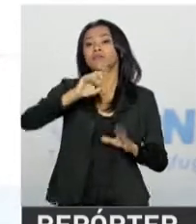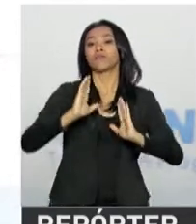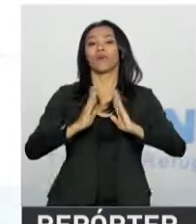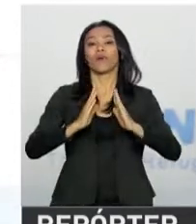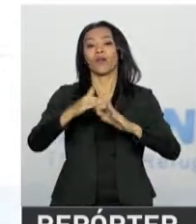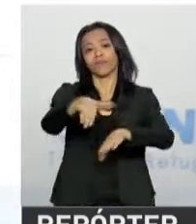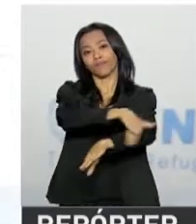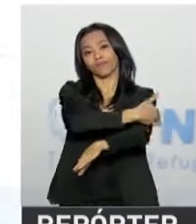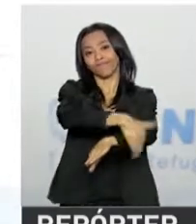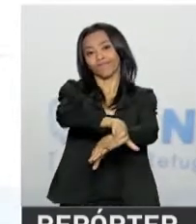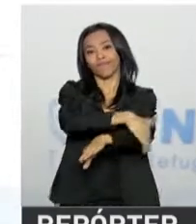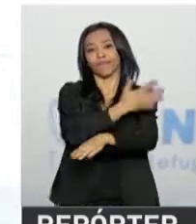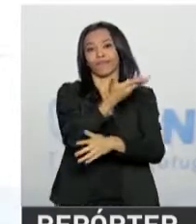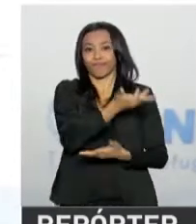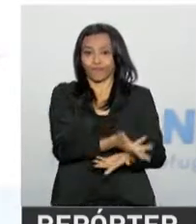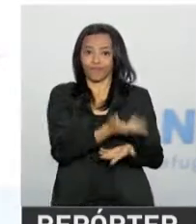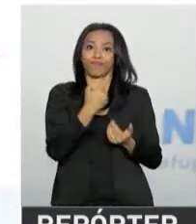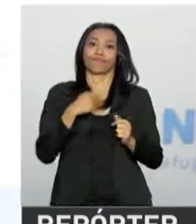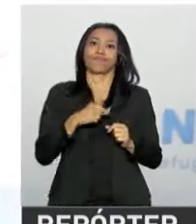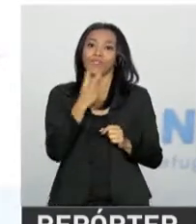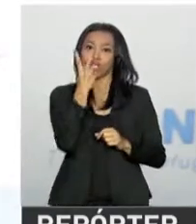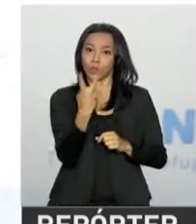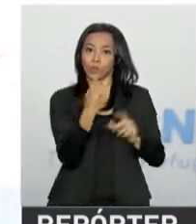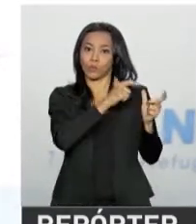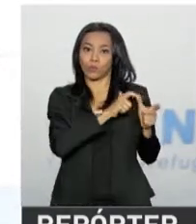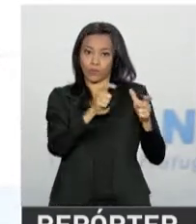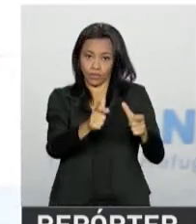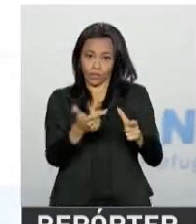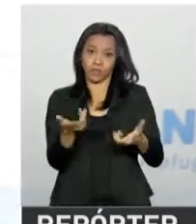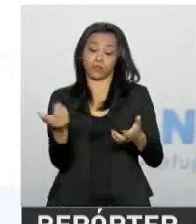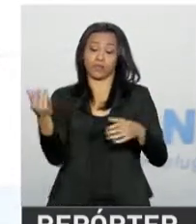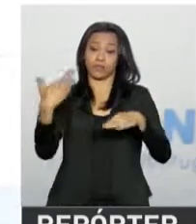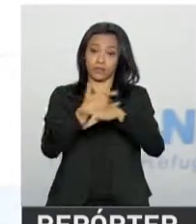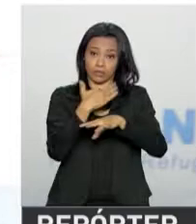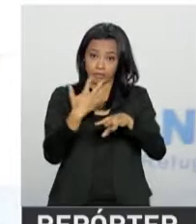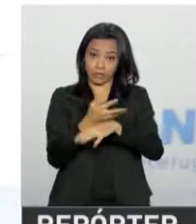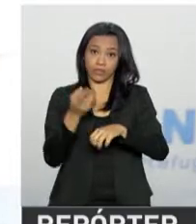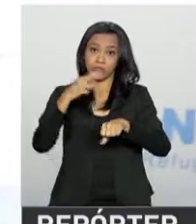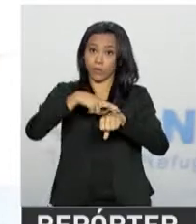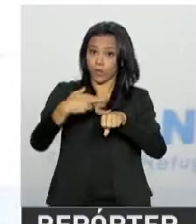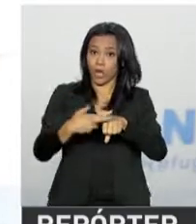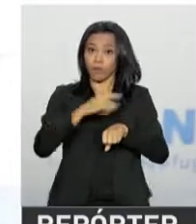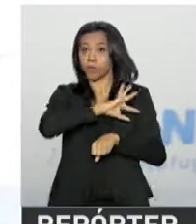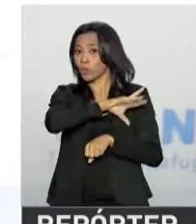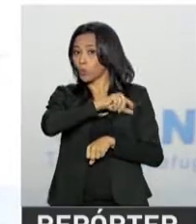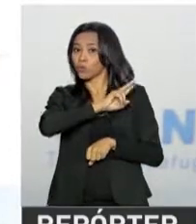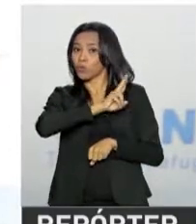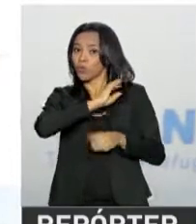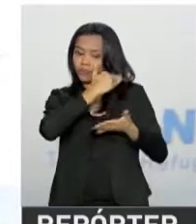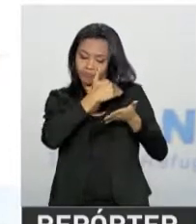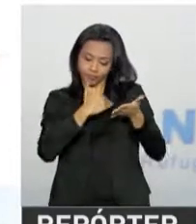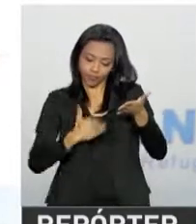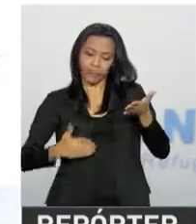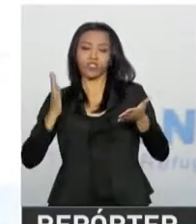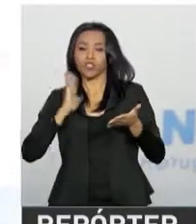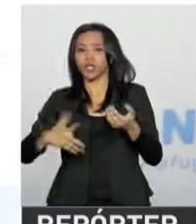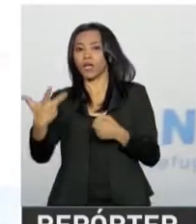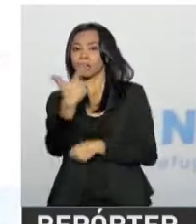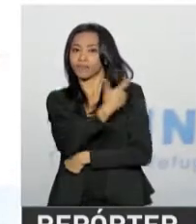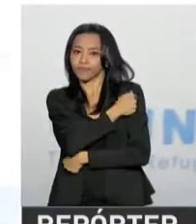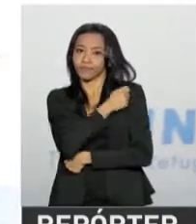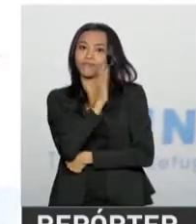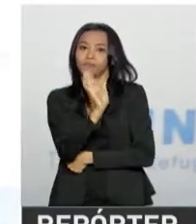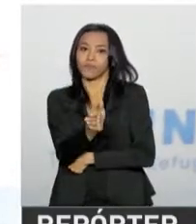praças Capitão Clóvis e Simão Bolívar, na capital de Roraima. Todos foram cadastrados e vacinados.